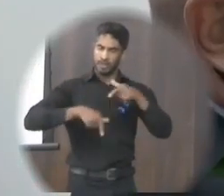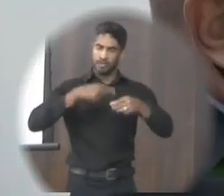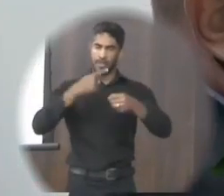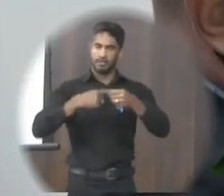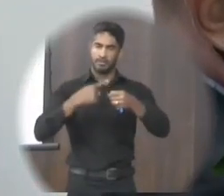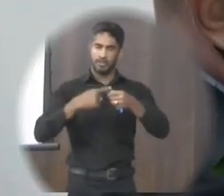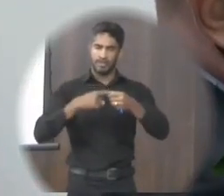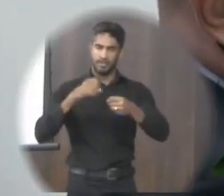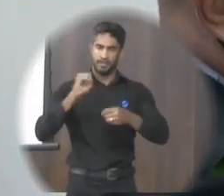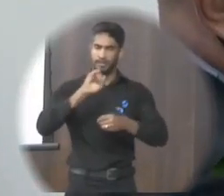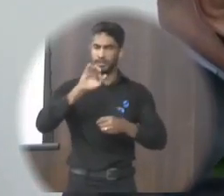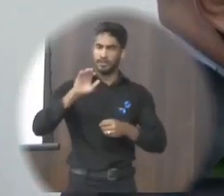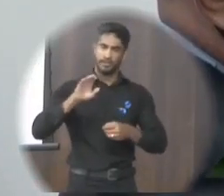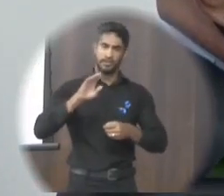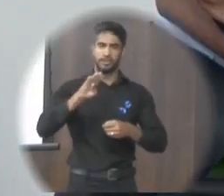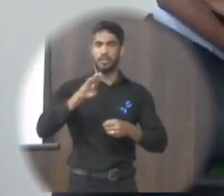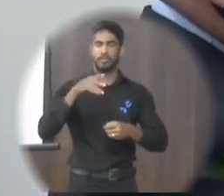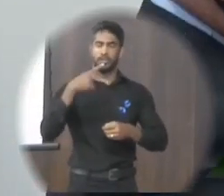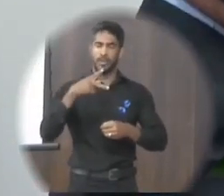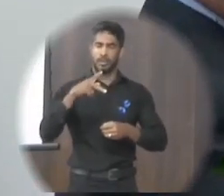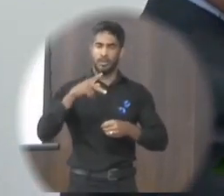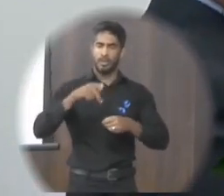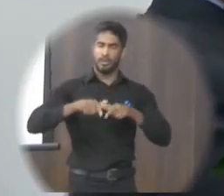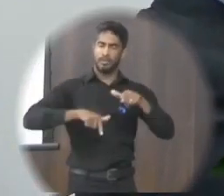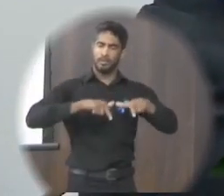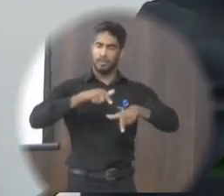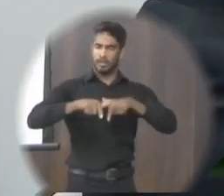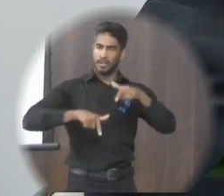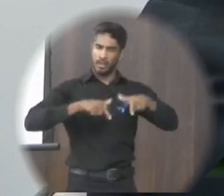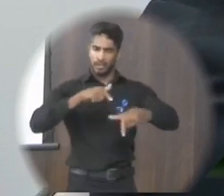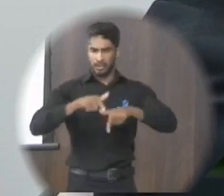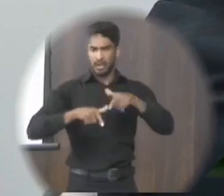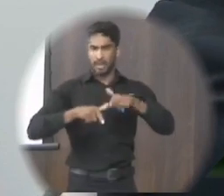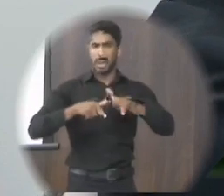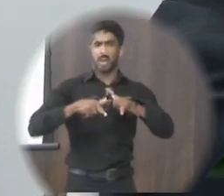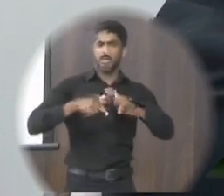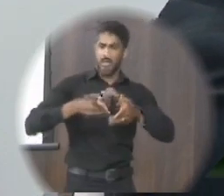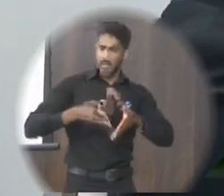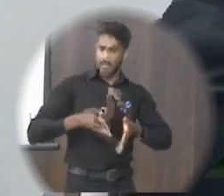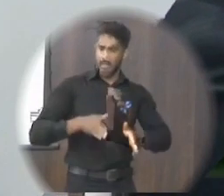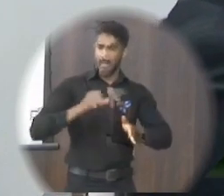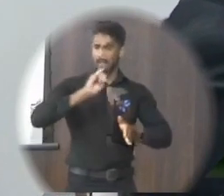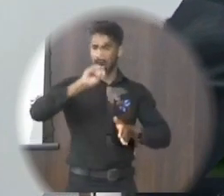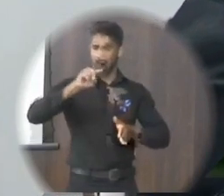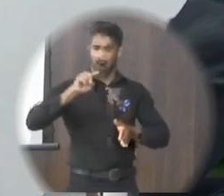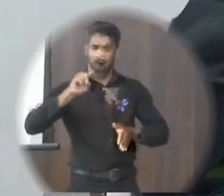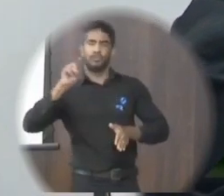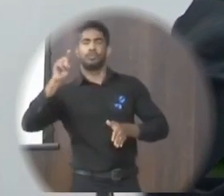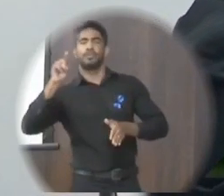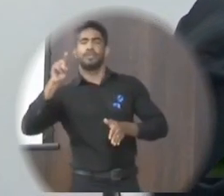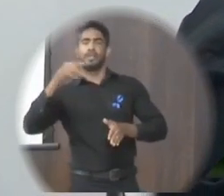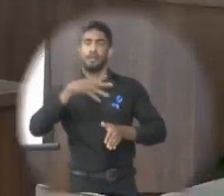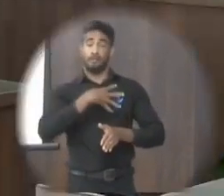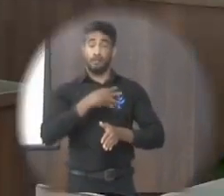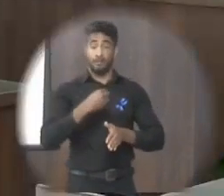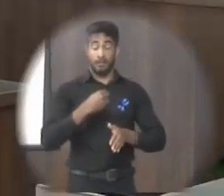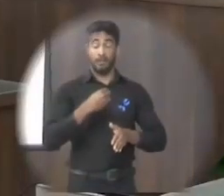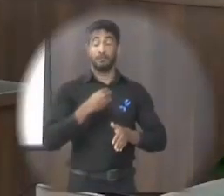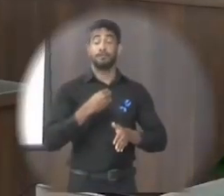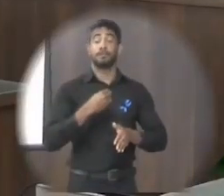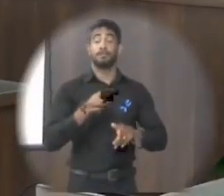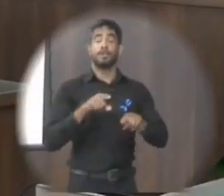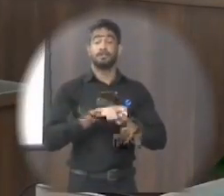de Janaúba, Minas Gerais. O senhor Geraldo Aparecido Miguel Soares, gurutubano, filho de José Miguel Soares